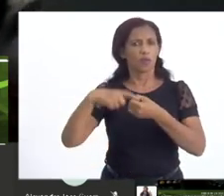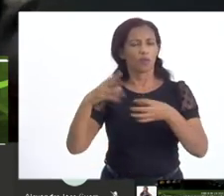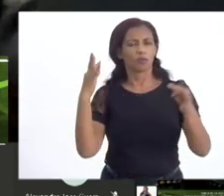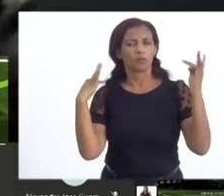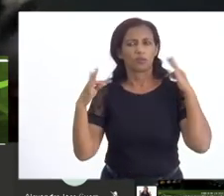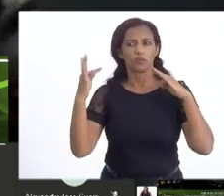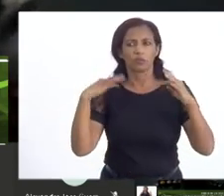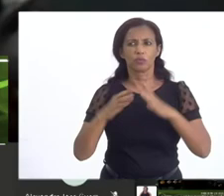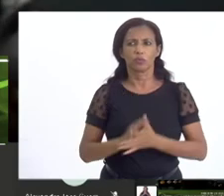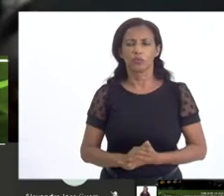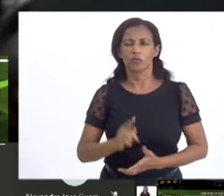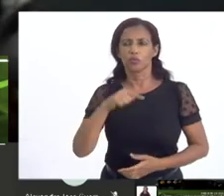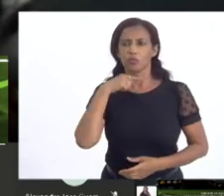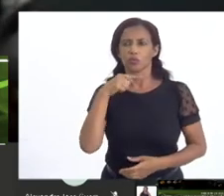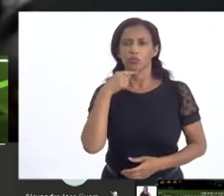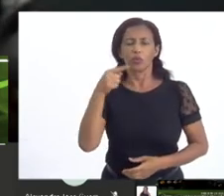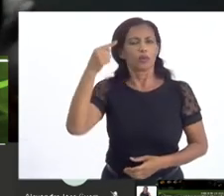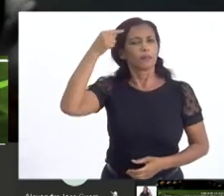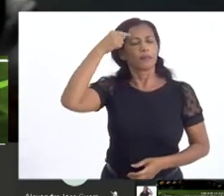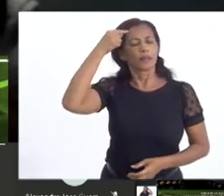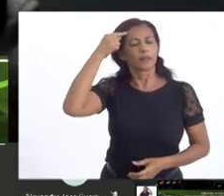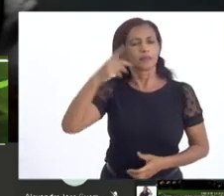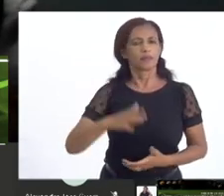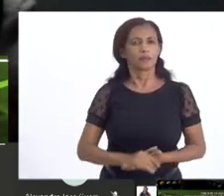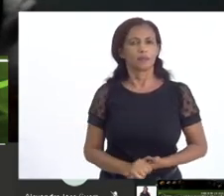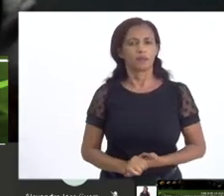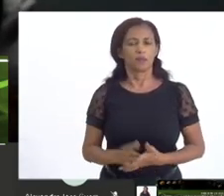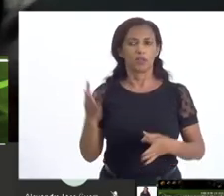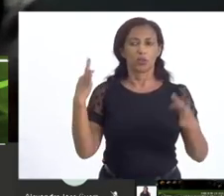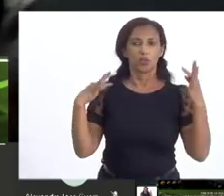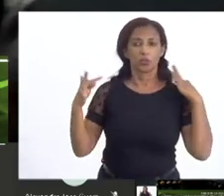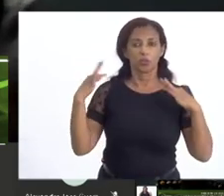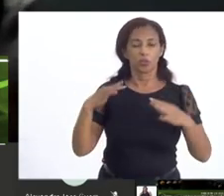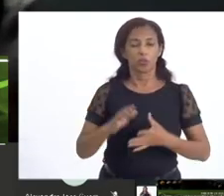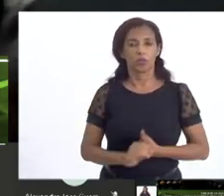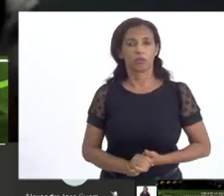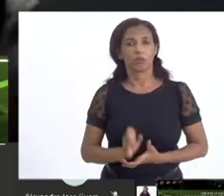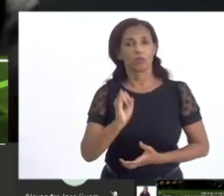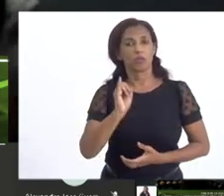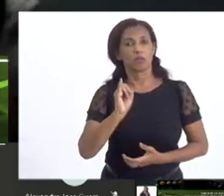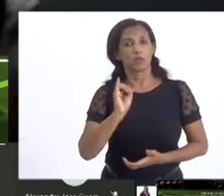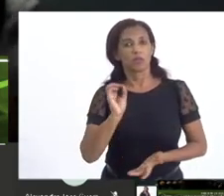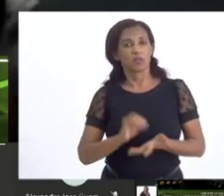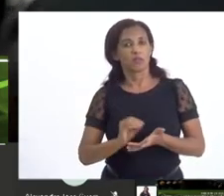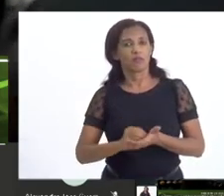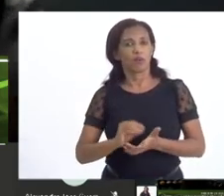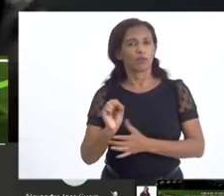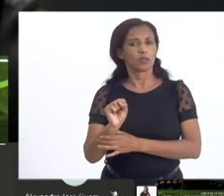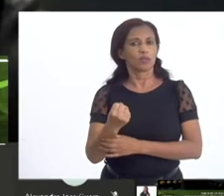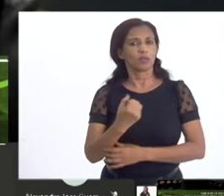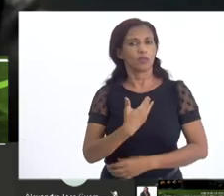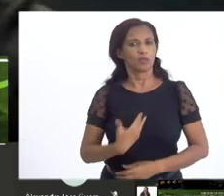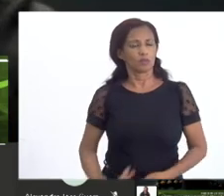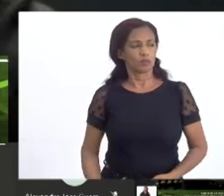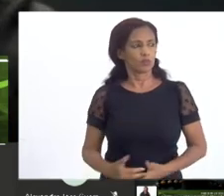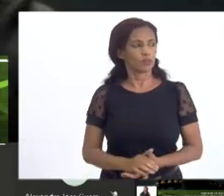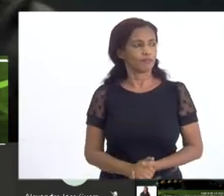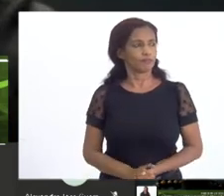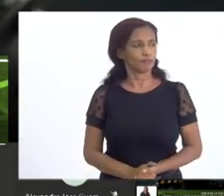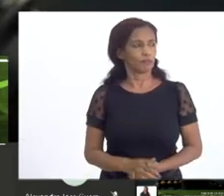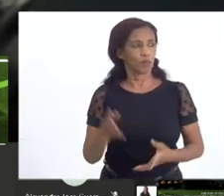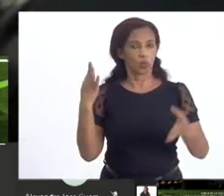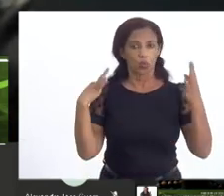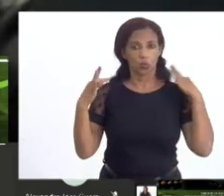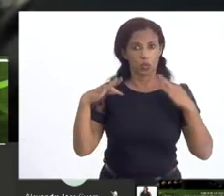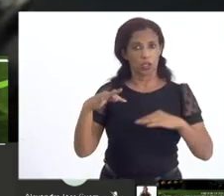turismo. A gente não consegue pensar em turismo sem pensar em segurança pública, né? Turismo